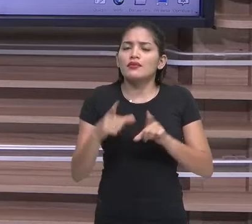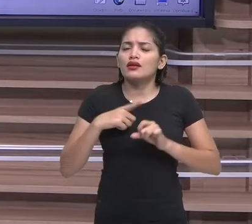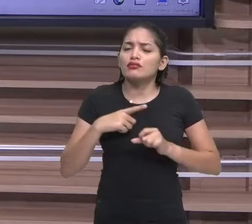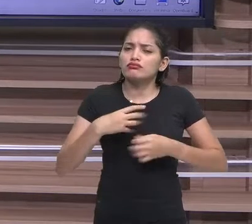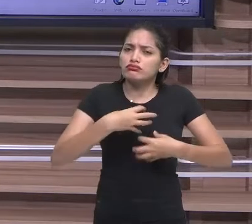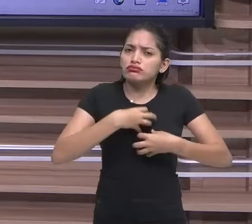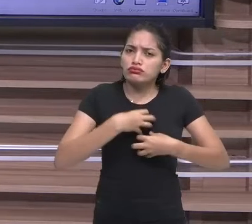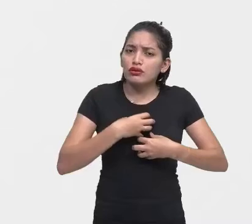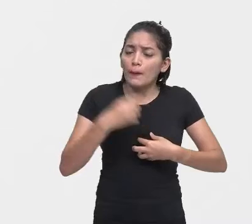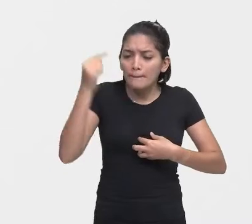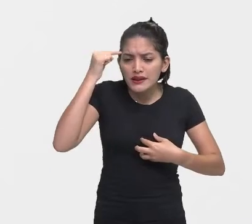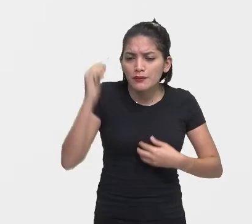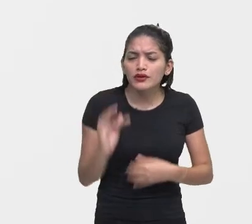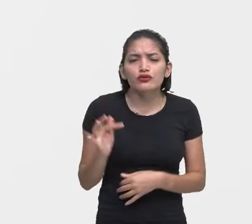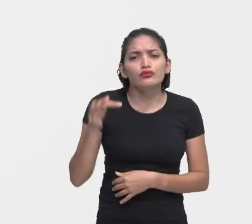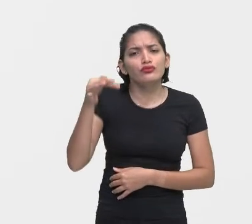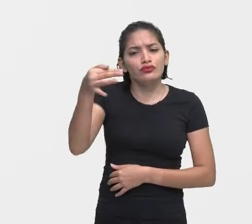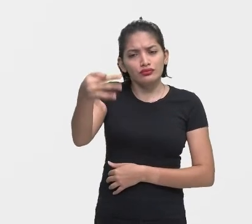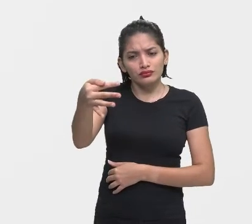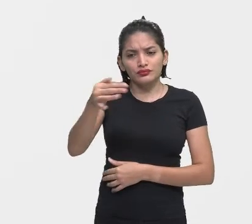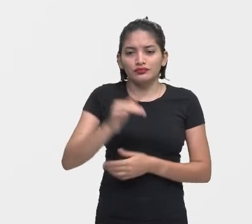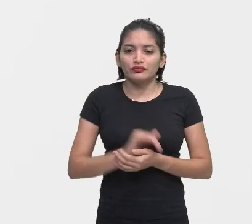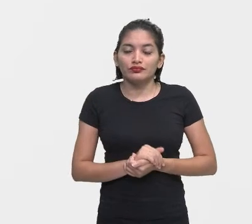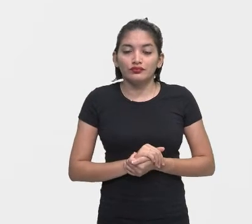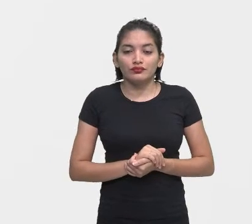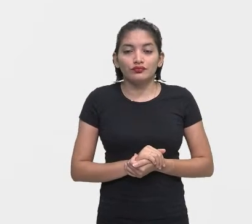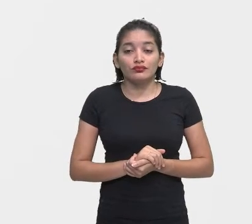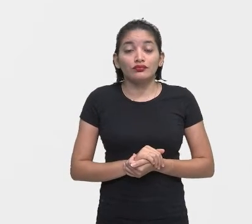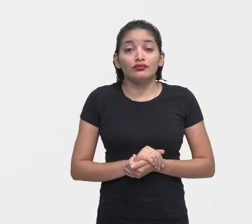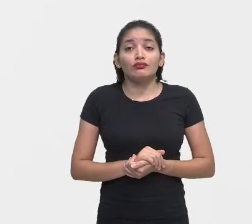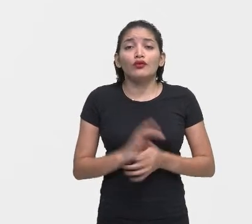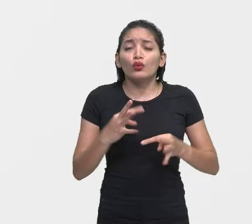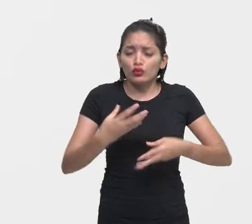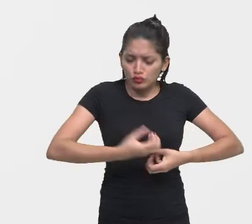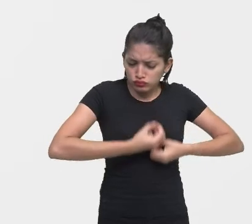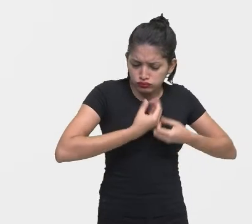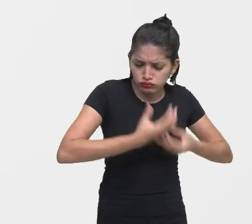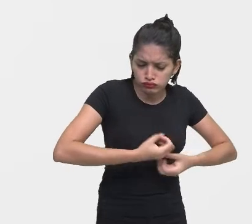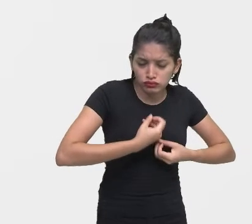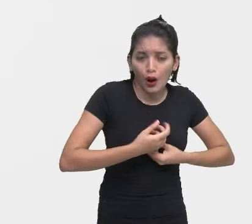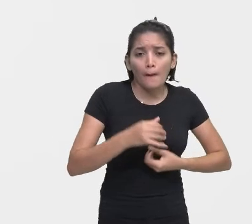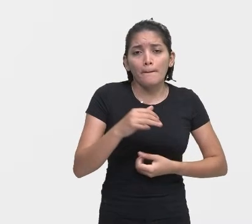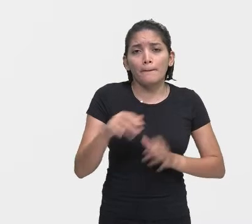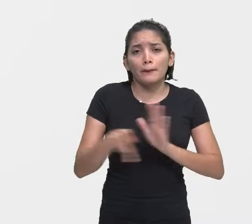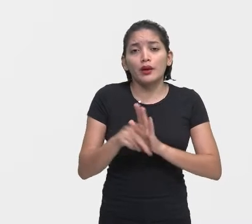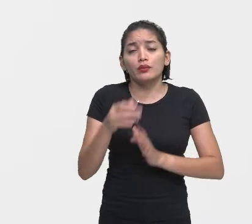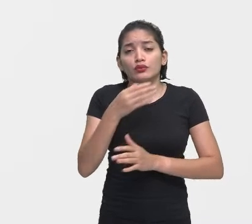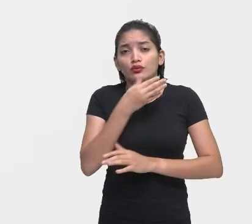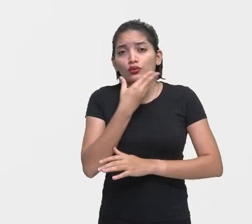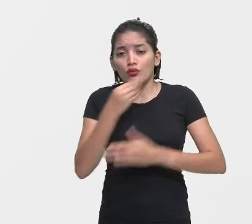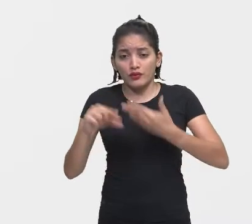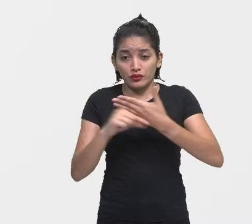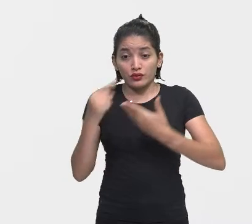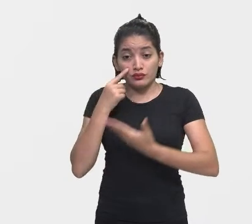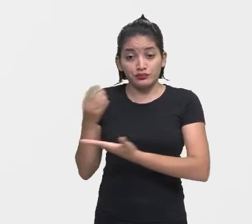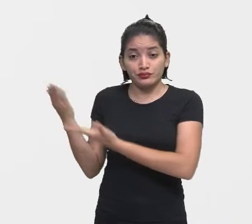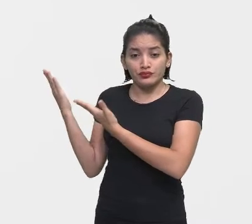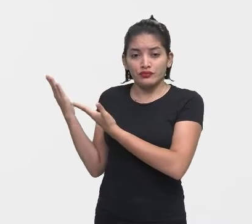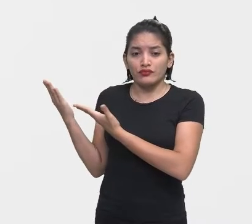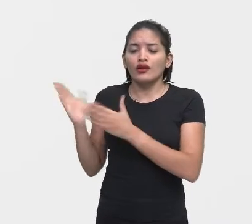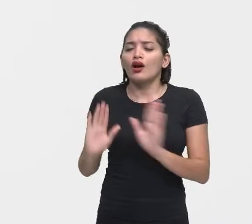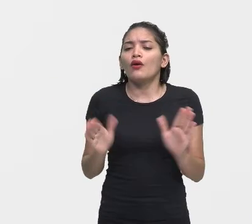perspectiva futurista. Então, toda a obra poética do Álvaro de Campos vai estar focada, né,